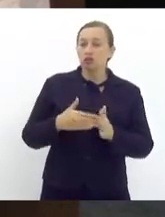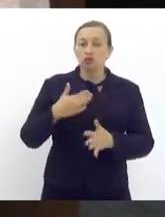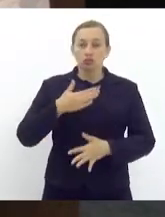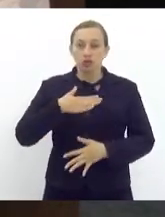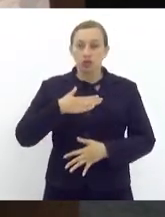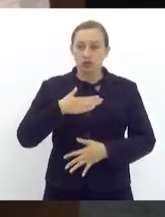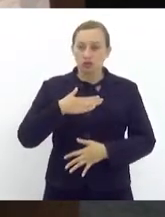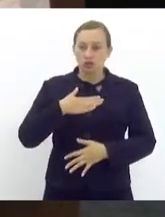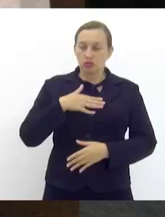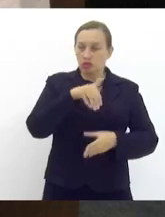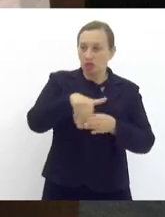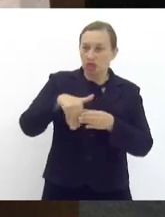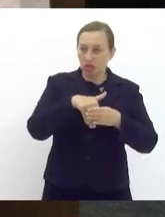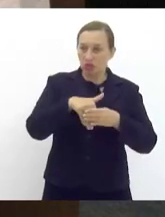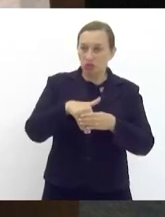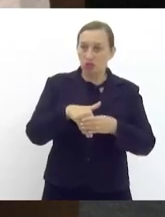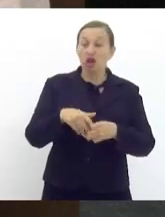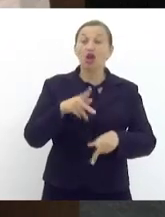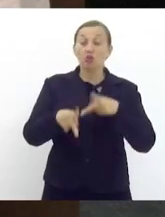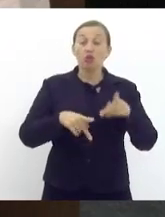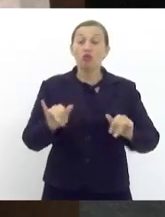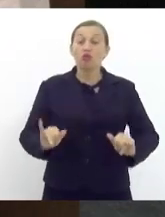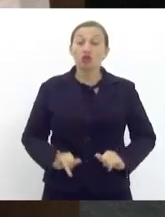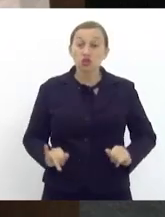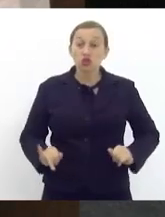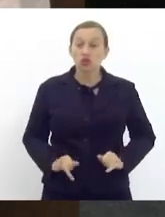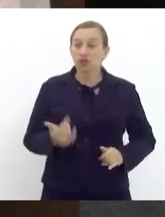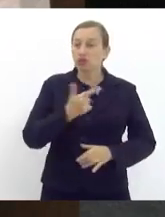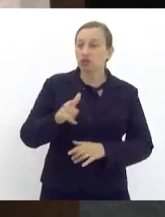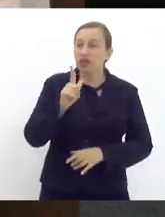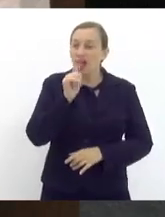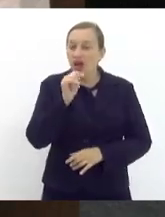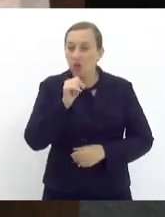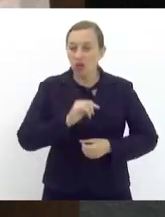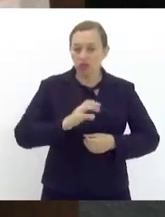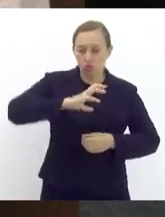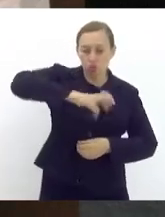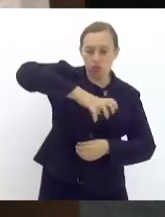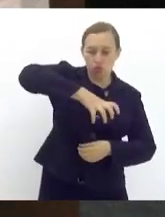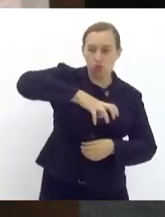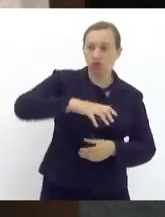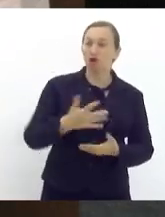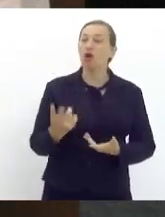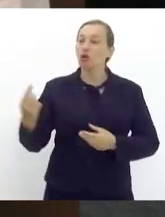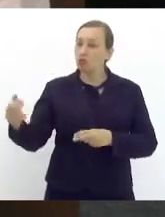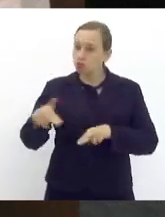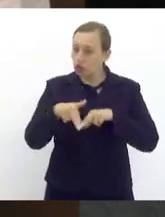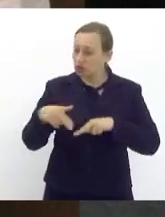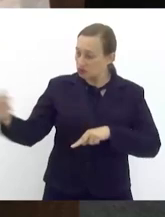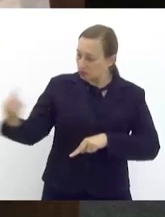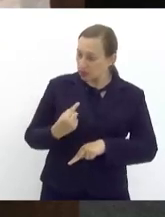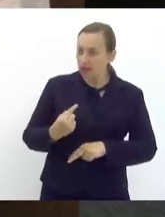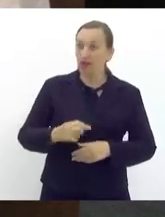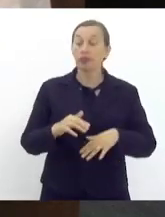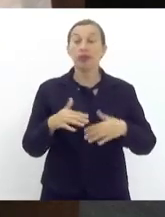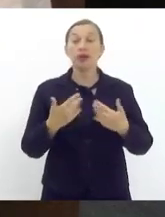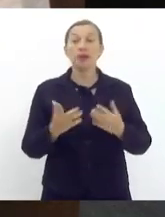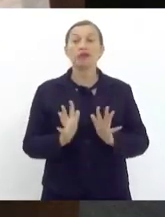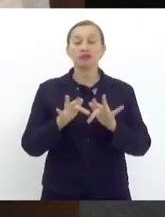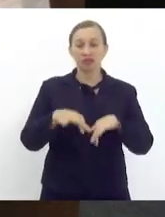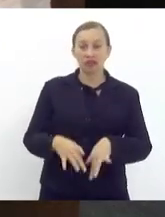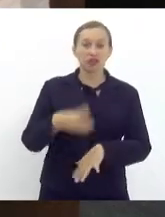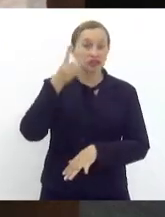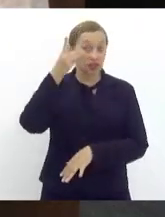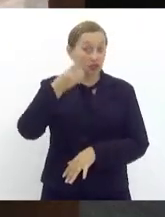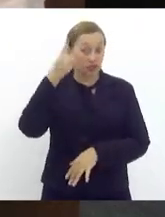eleitorais, quem dera, é a população que sofre, que não tem água na torneira. Por isso se mobilizaram para vir para cá. Mas para concluir, deputada